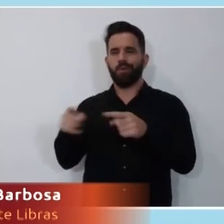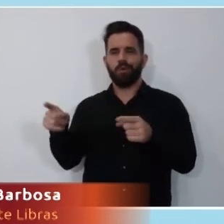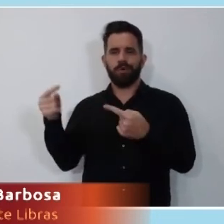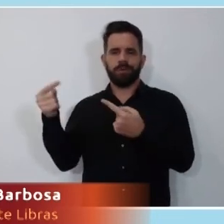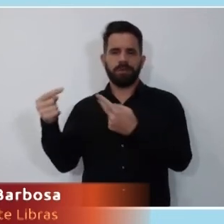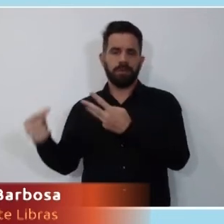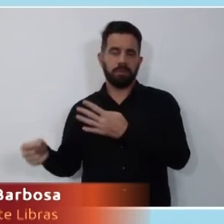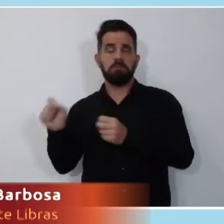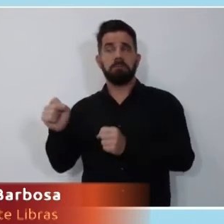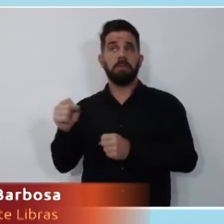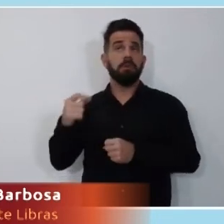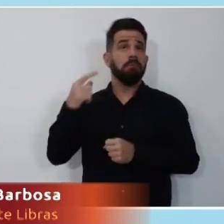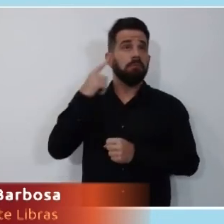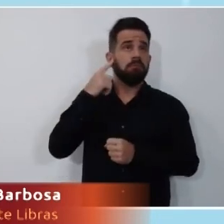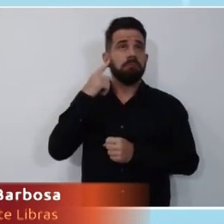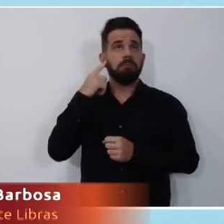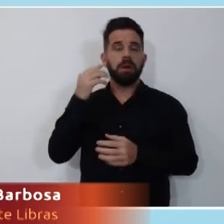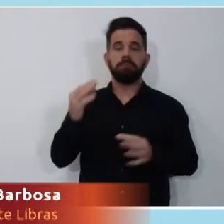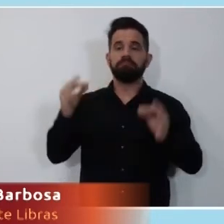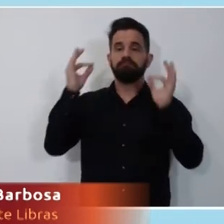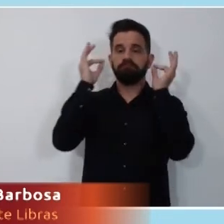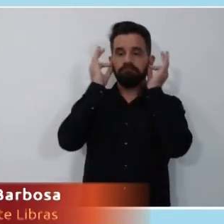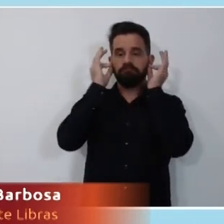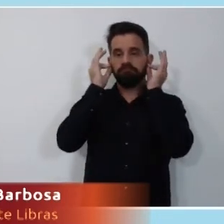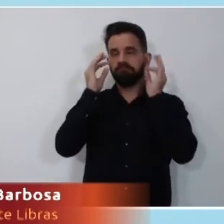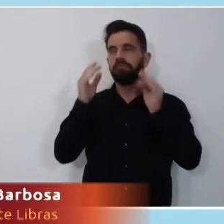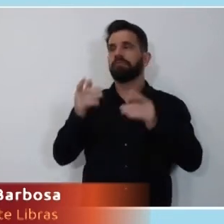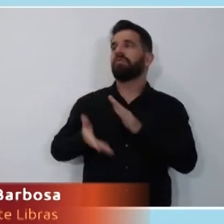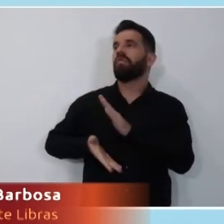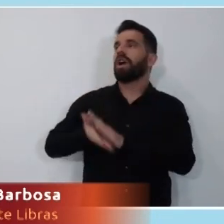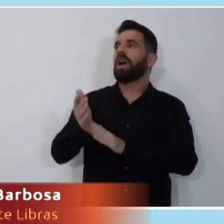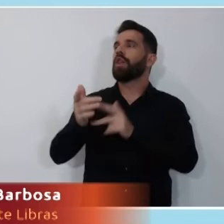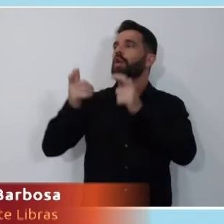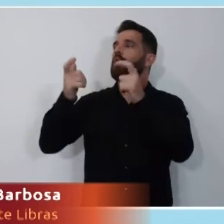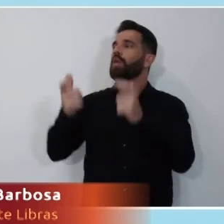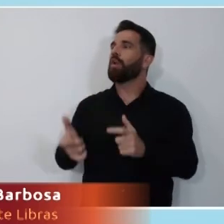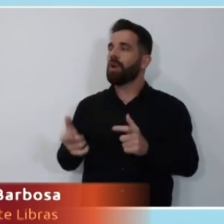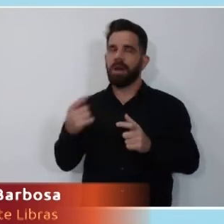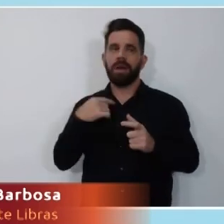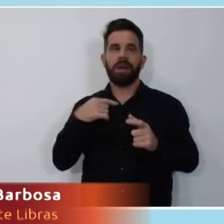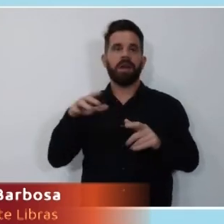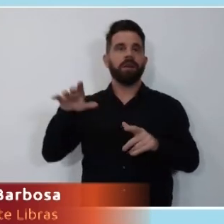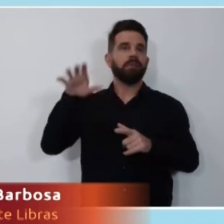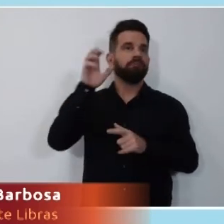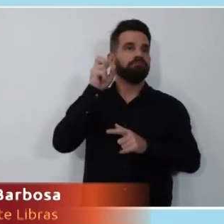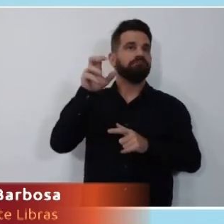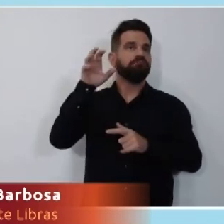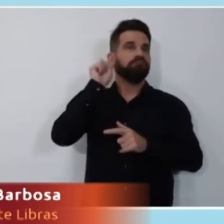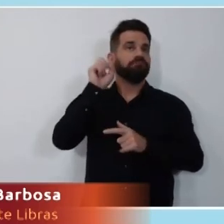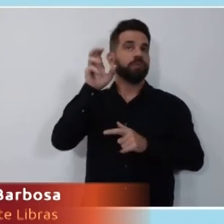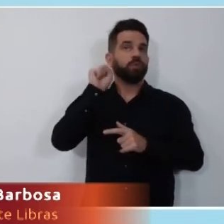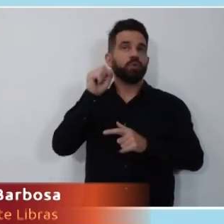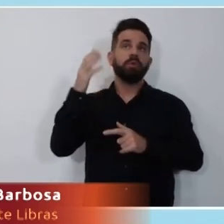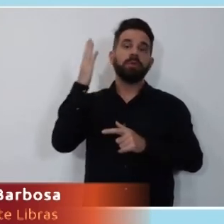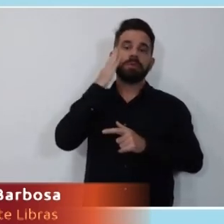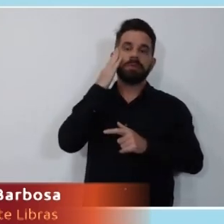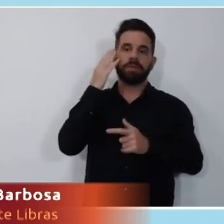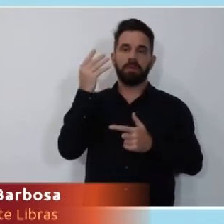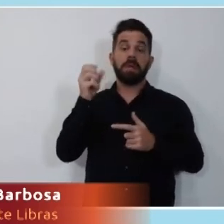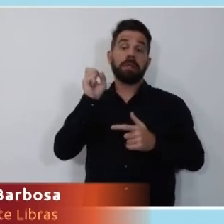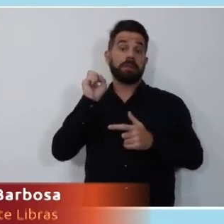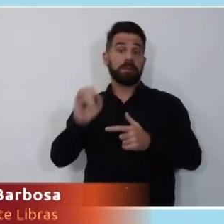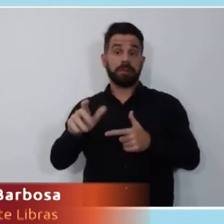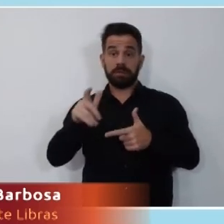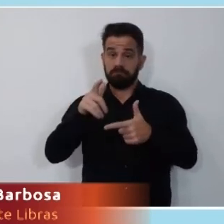escola, aí no som do seu carro ou no seu fone de ouvido, já que a gente está falando de mobilidade, né? Qualquer forma de transporte que você usar,